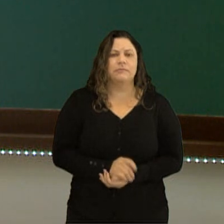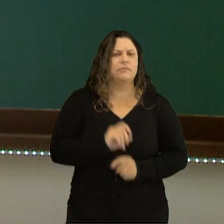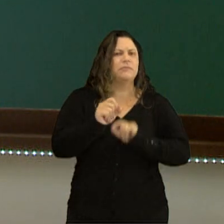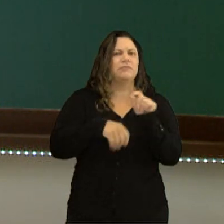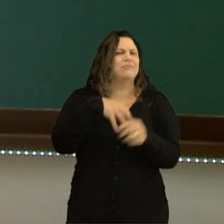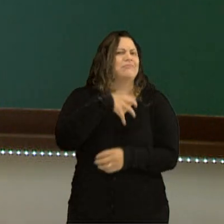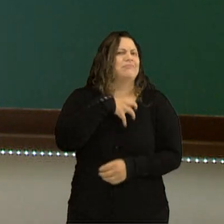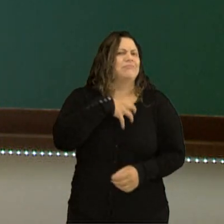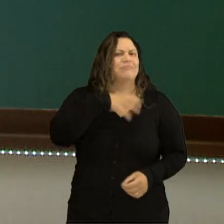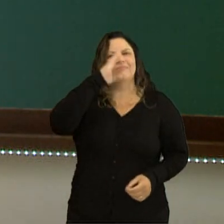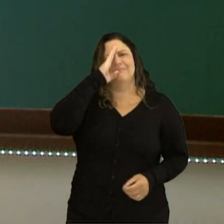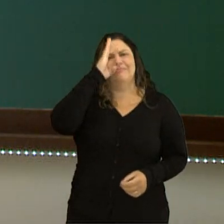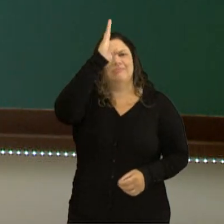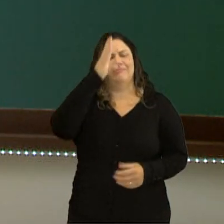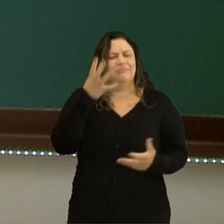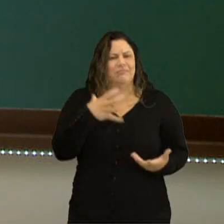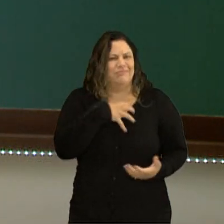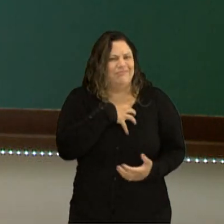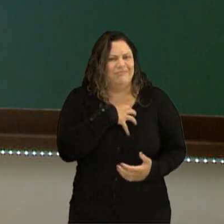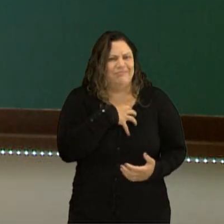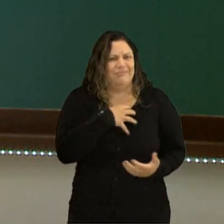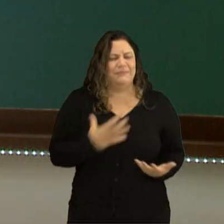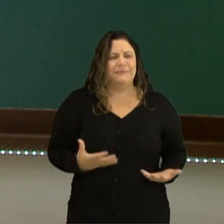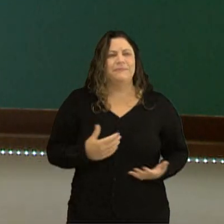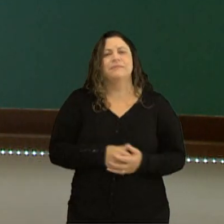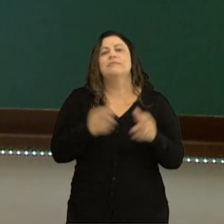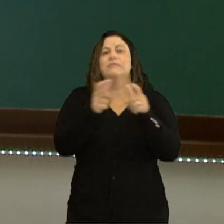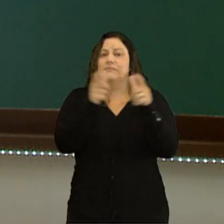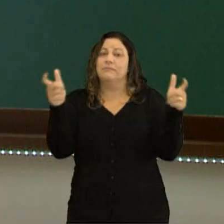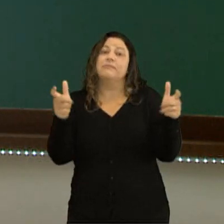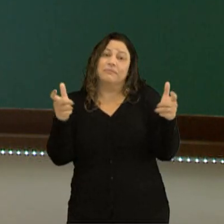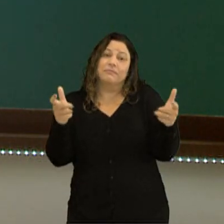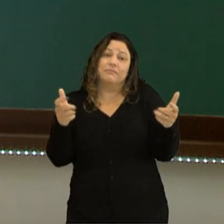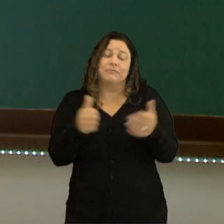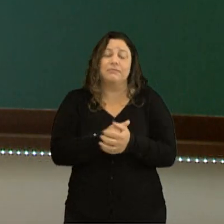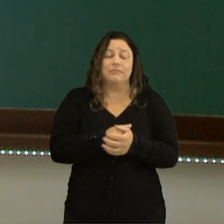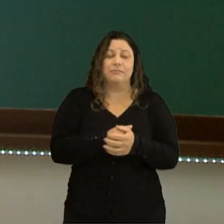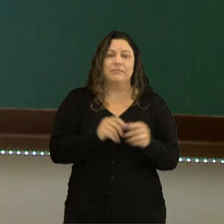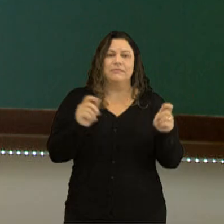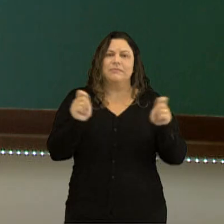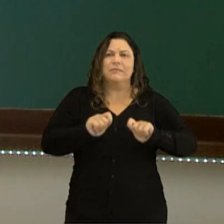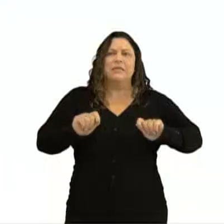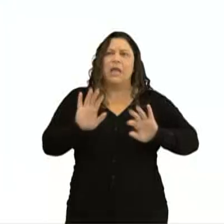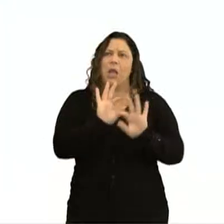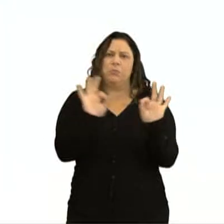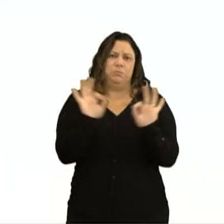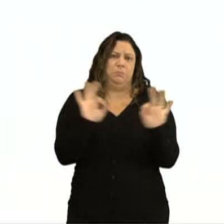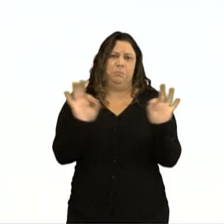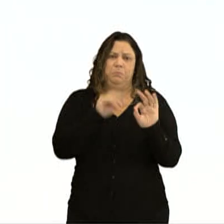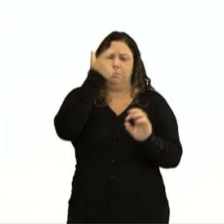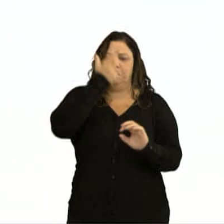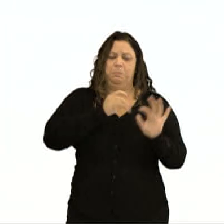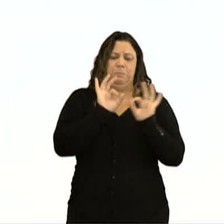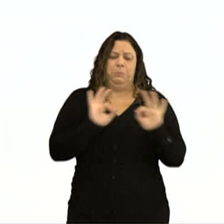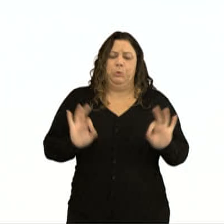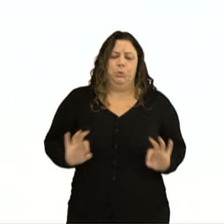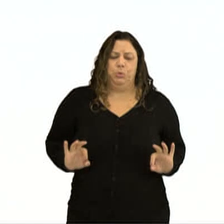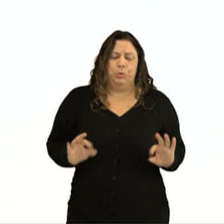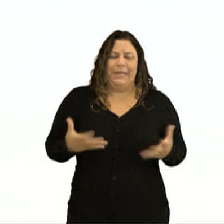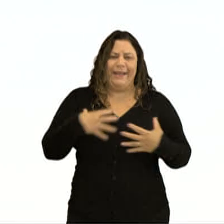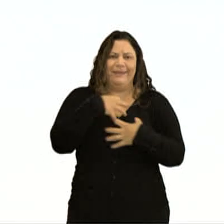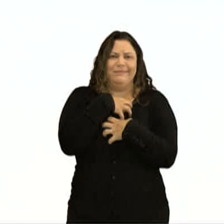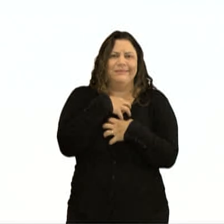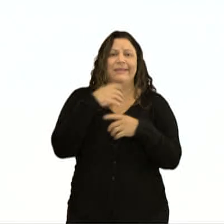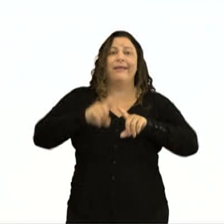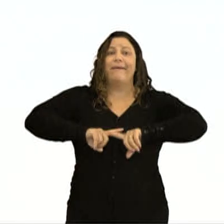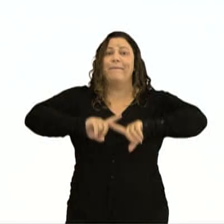os principais sintomas da toxoplasmose? Na maioria dos casos, a toxoplasmose não causa sintomas. No entanto,